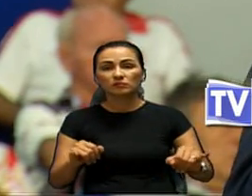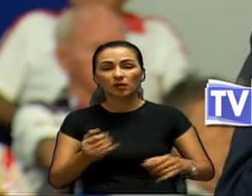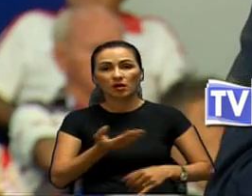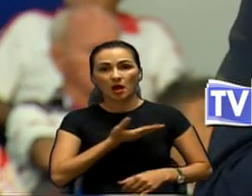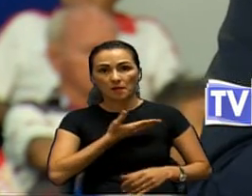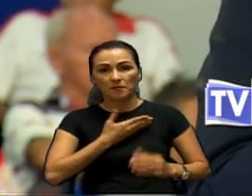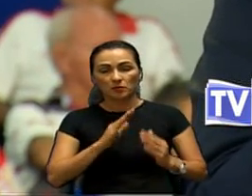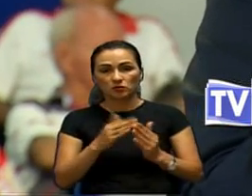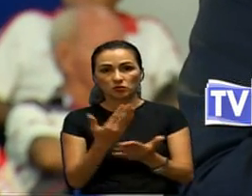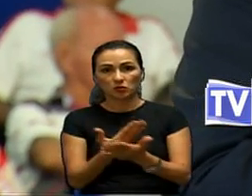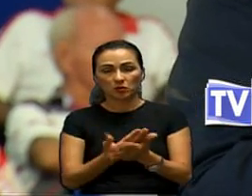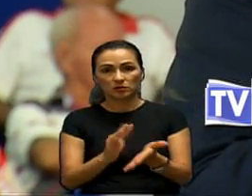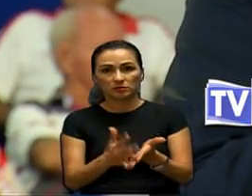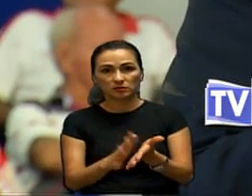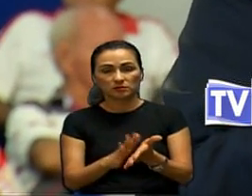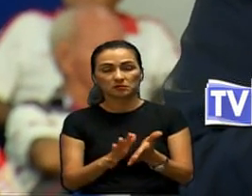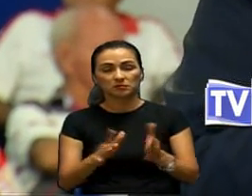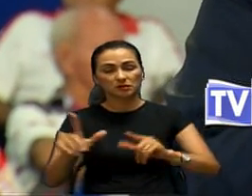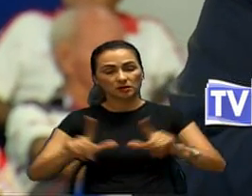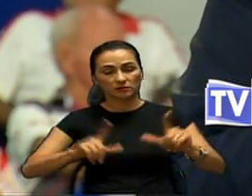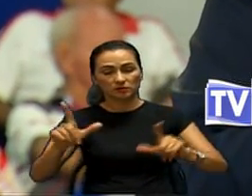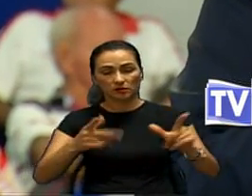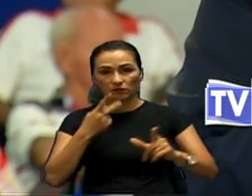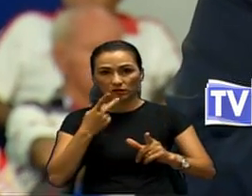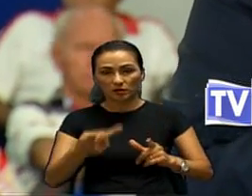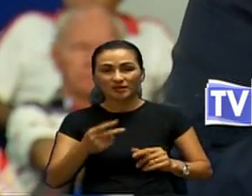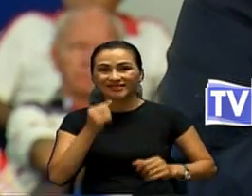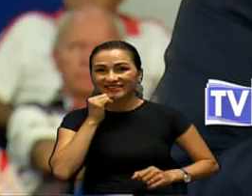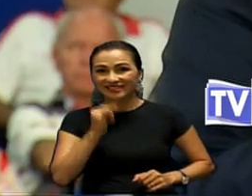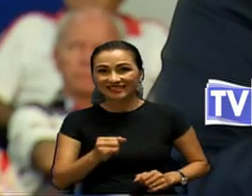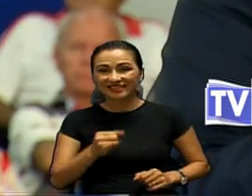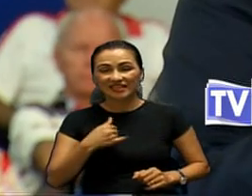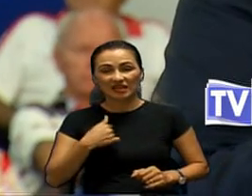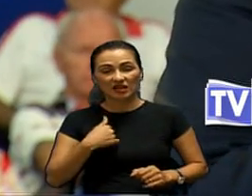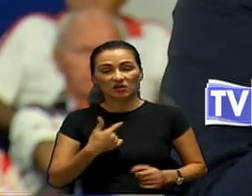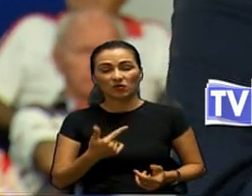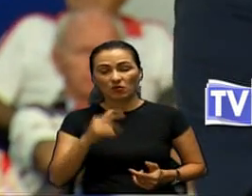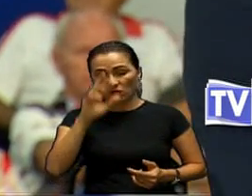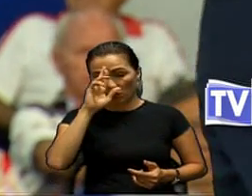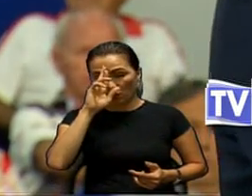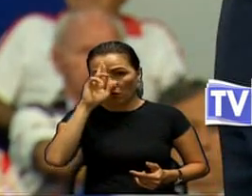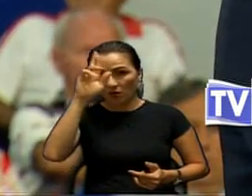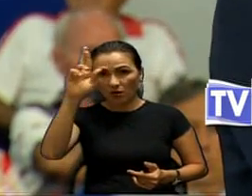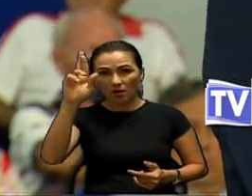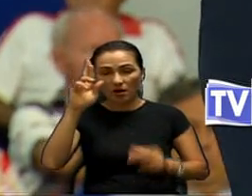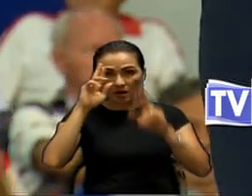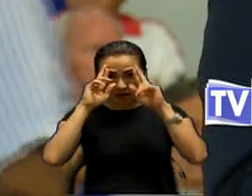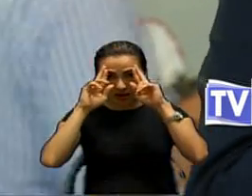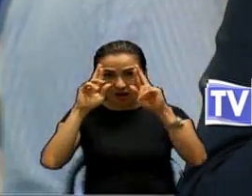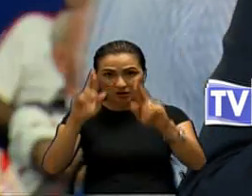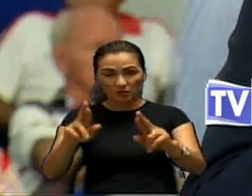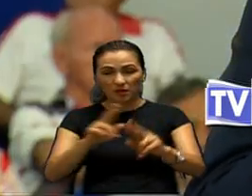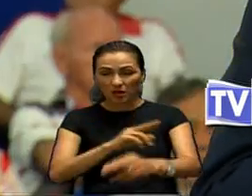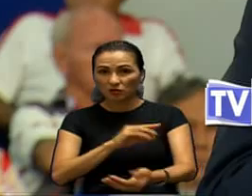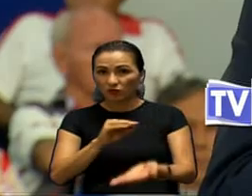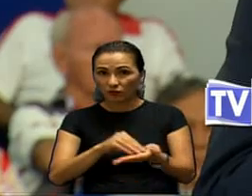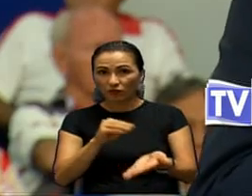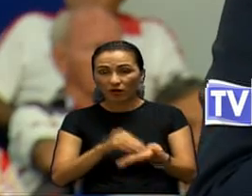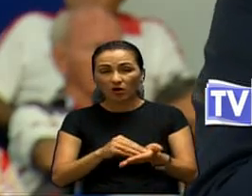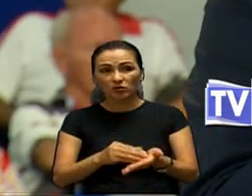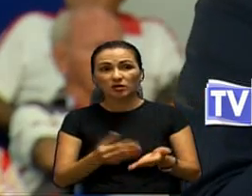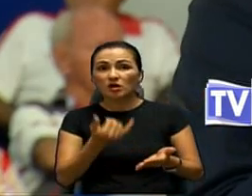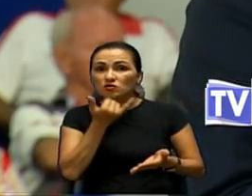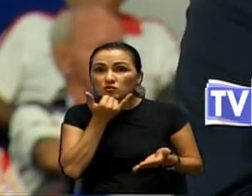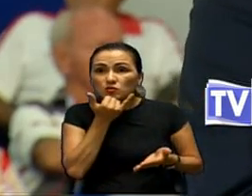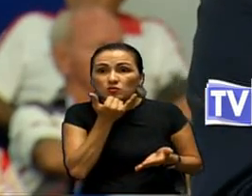imprensa, se em algum momento eu faltei o respeito com os líderes que fazem o carnaval, peço desculpas, não tenho